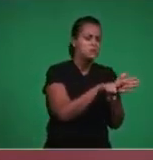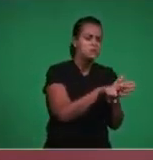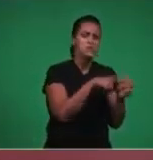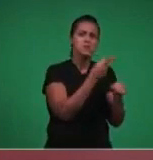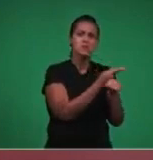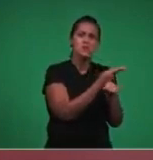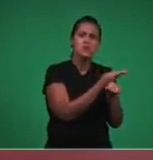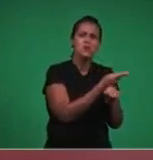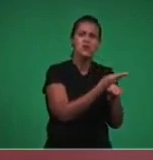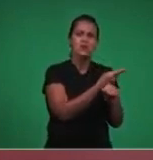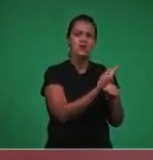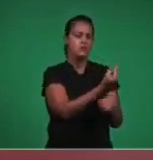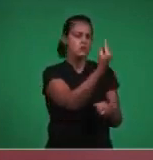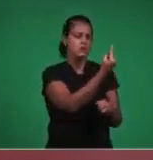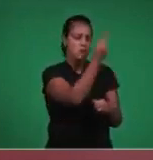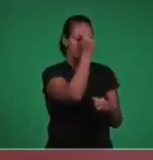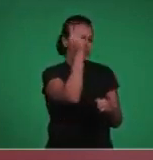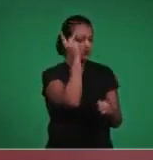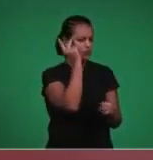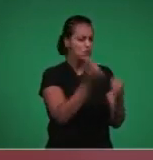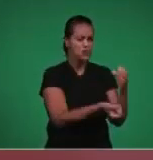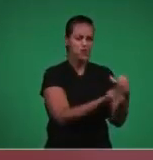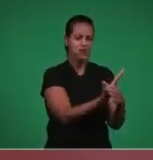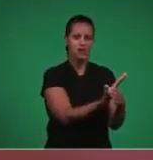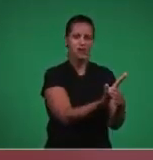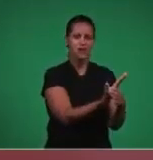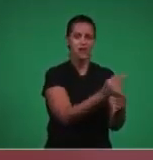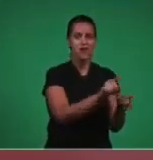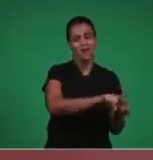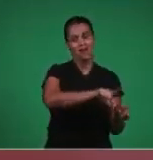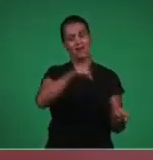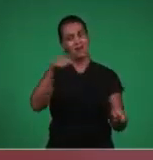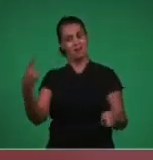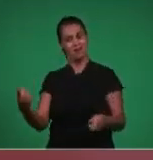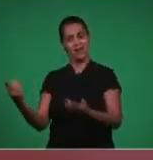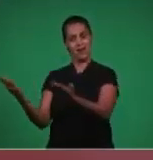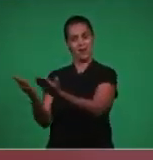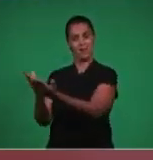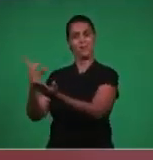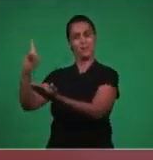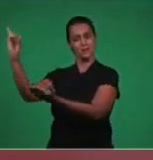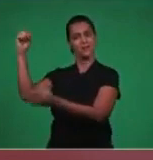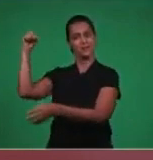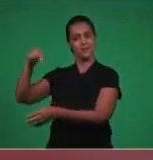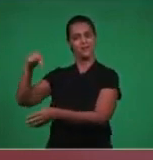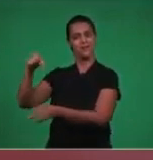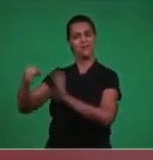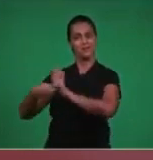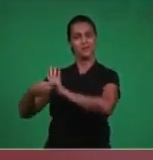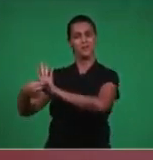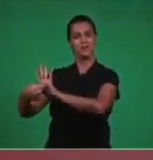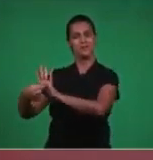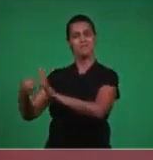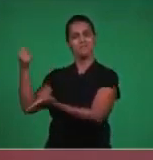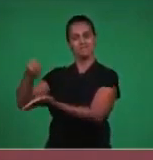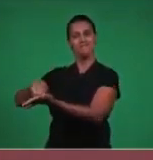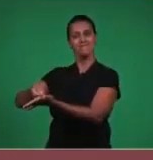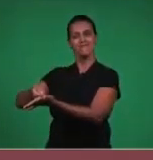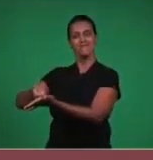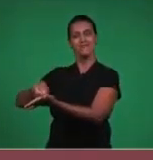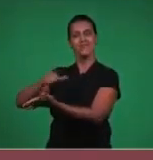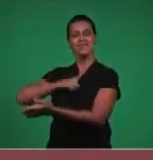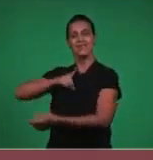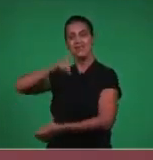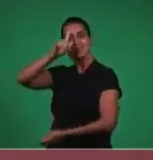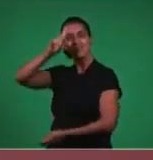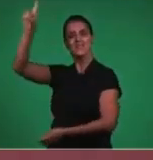criador intencional, o criacionismo bíblico, que está contido na palavra de Deus, ali está registrado que Deus